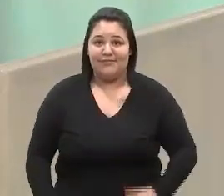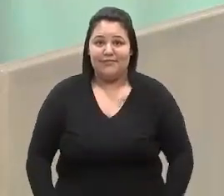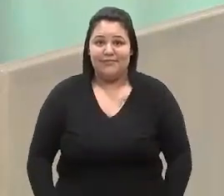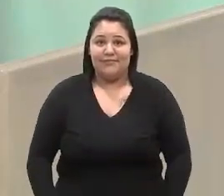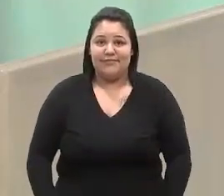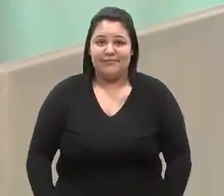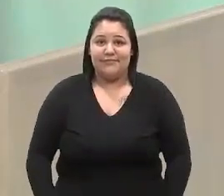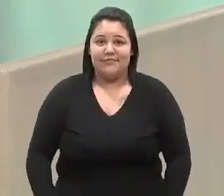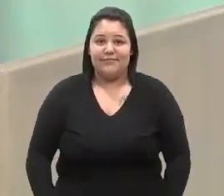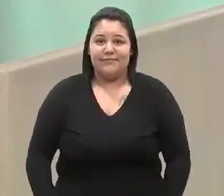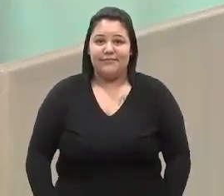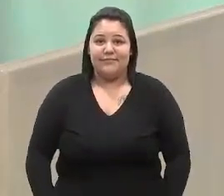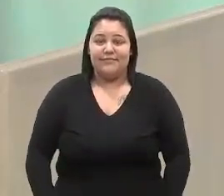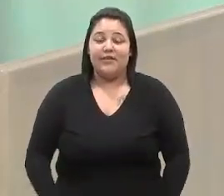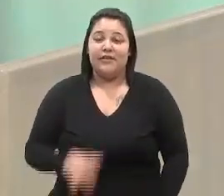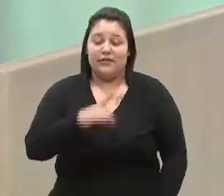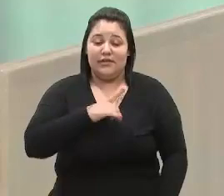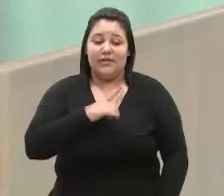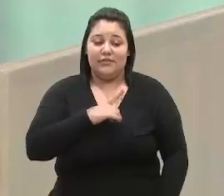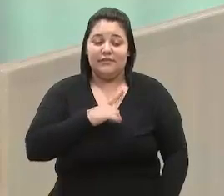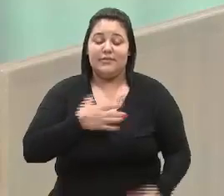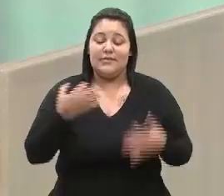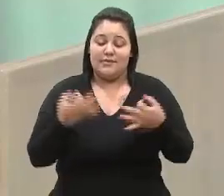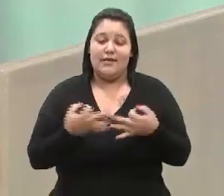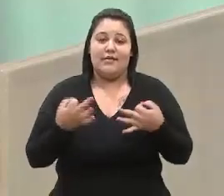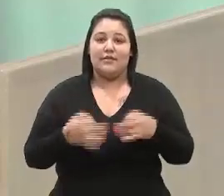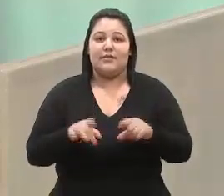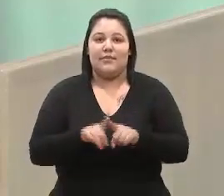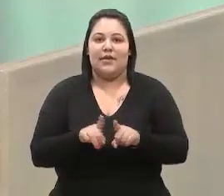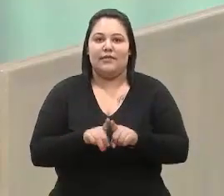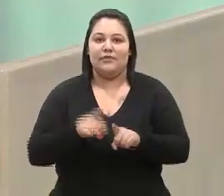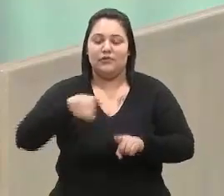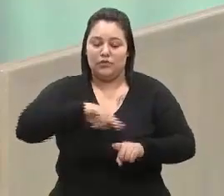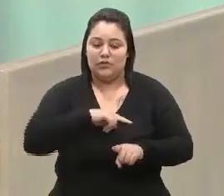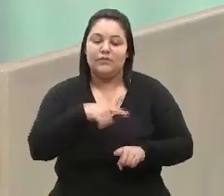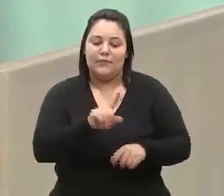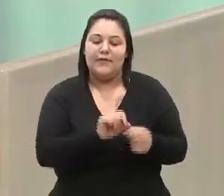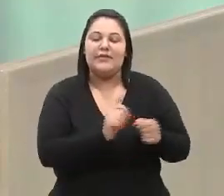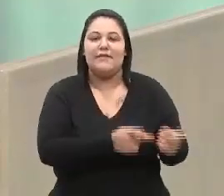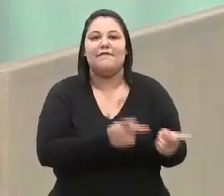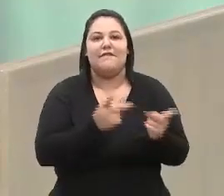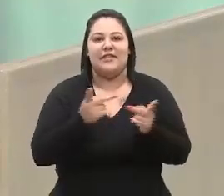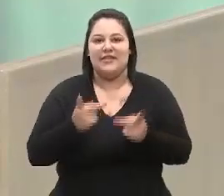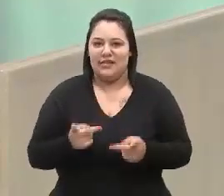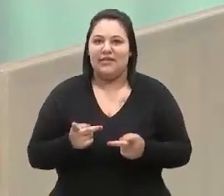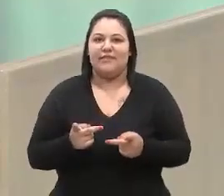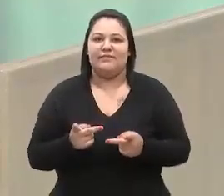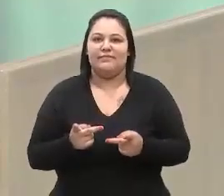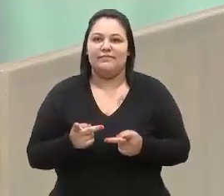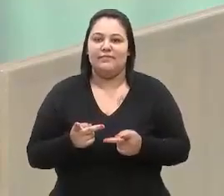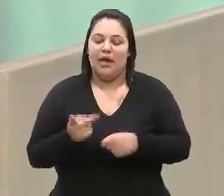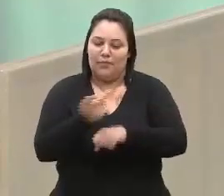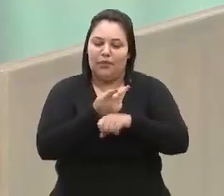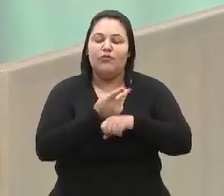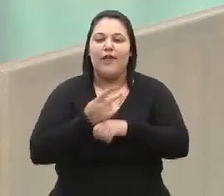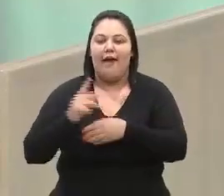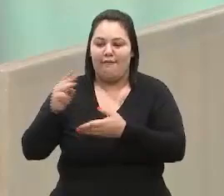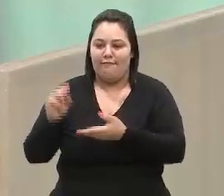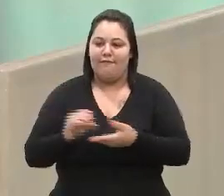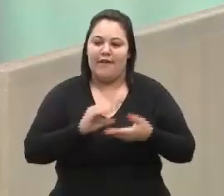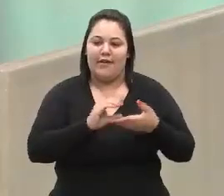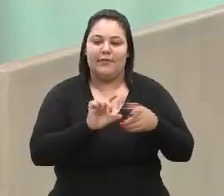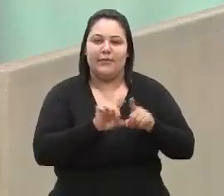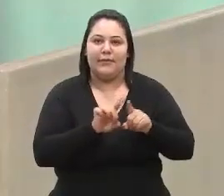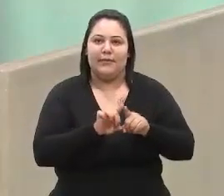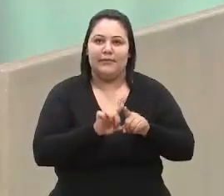E com certeza também faremos visita ao Ministério da Integração para buscar recursos para